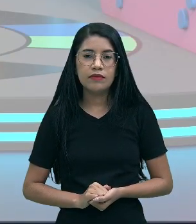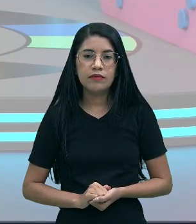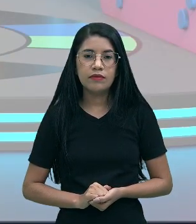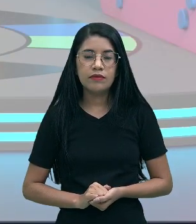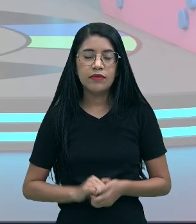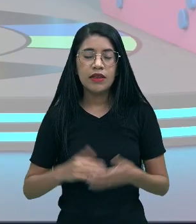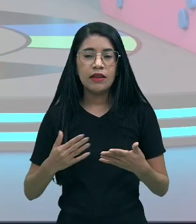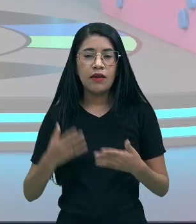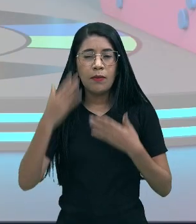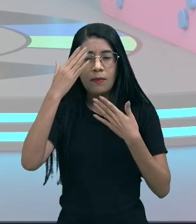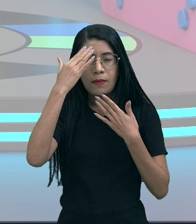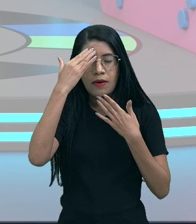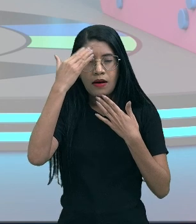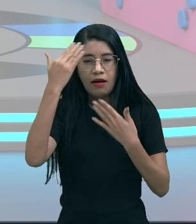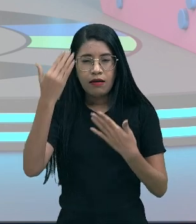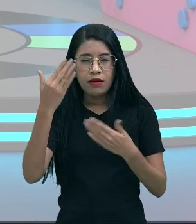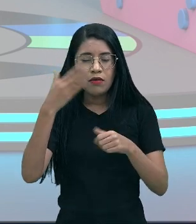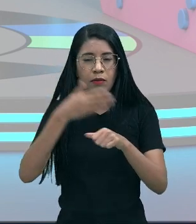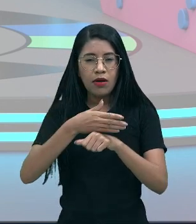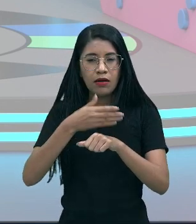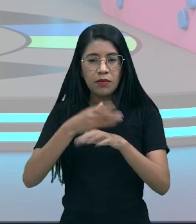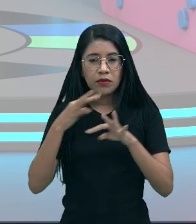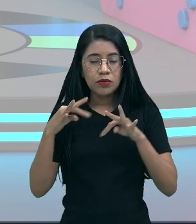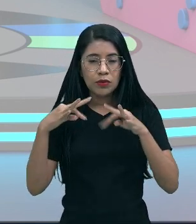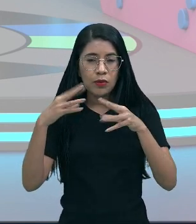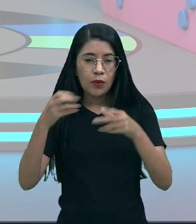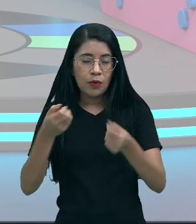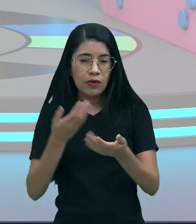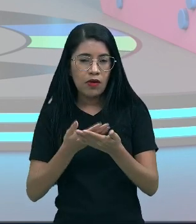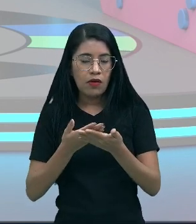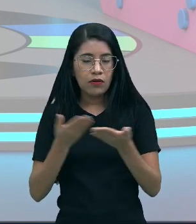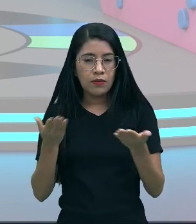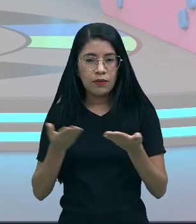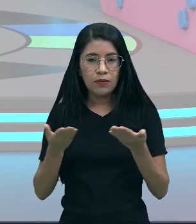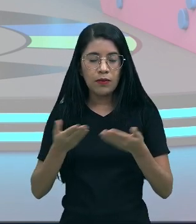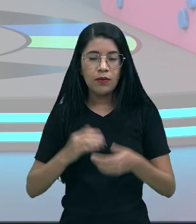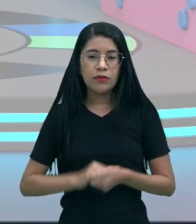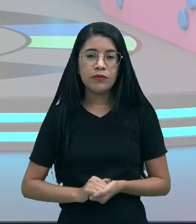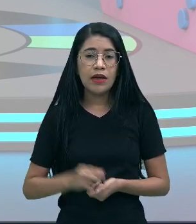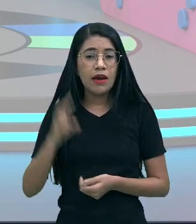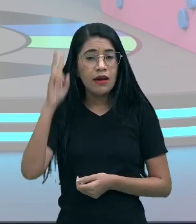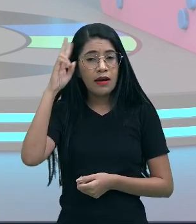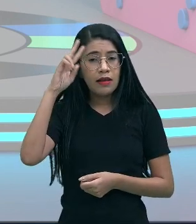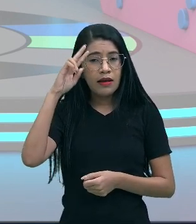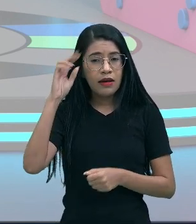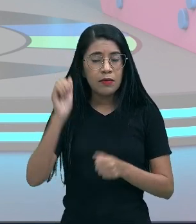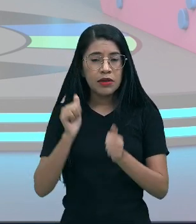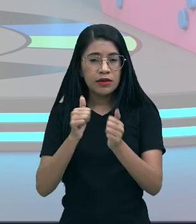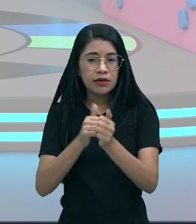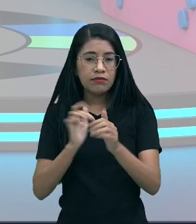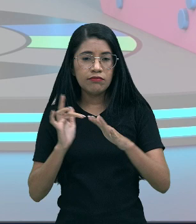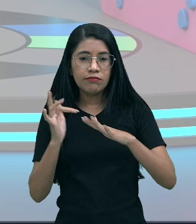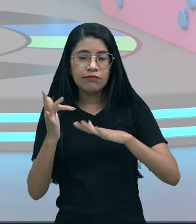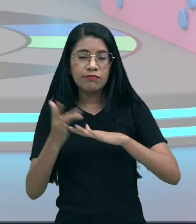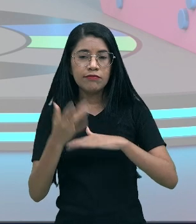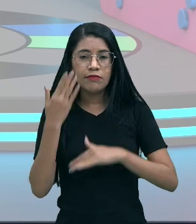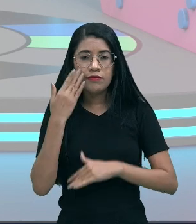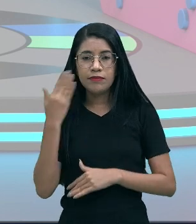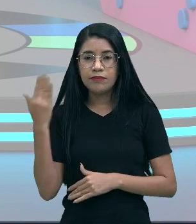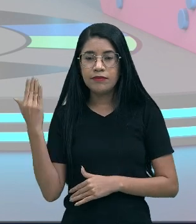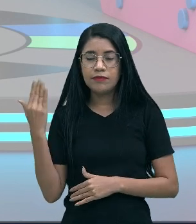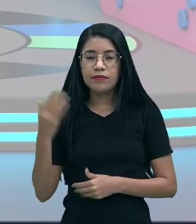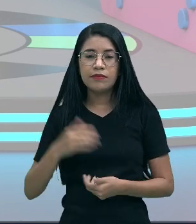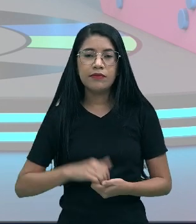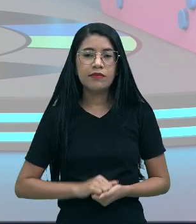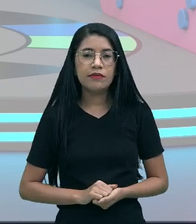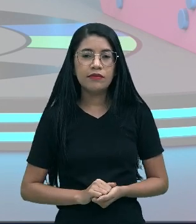Muito bem, pessoal. Agradeço muito a participação de todos na nossa aula. E não esqueça de nos seguir nas redes sociais, que estão aí para você. Veja